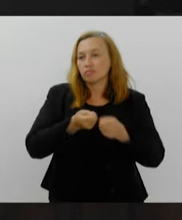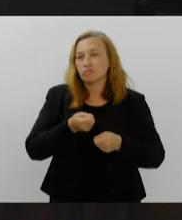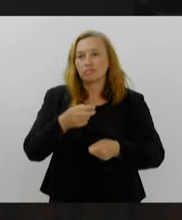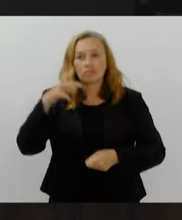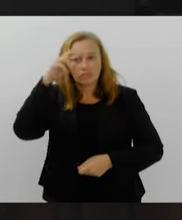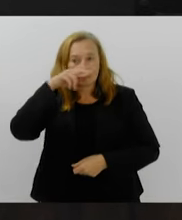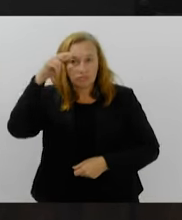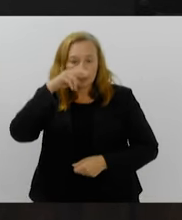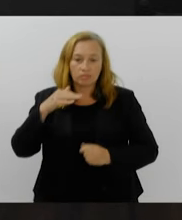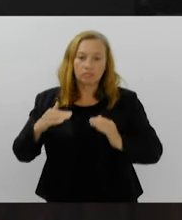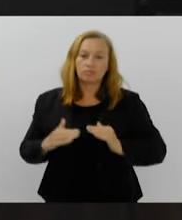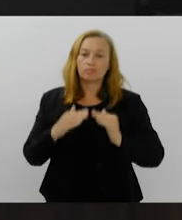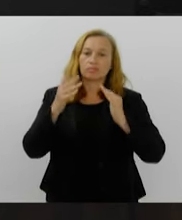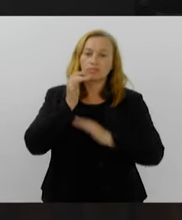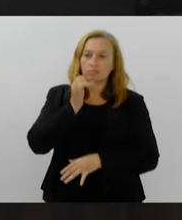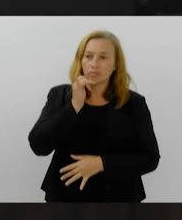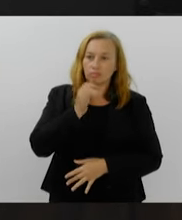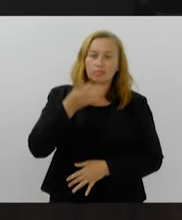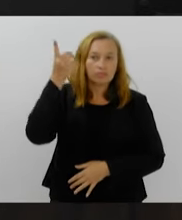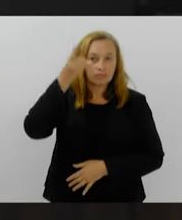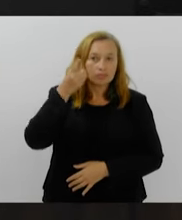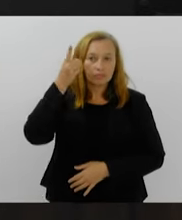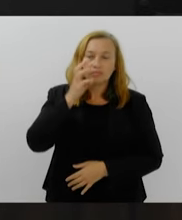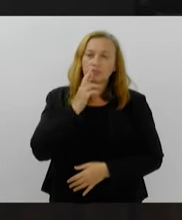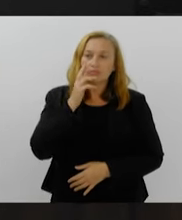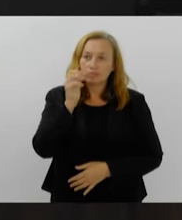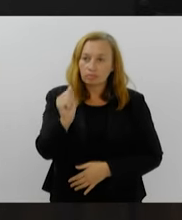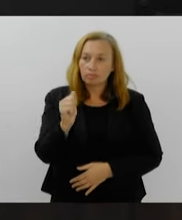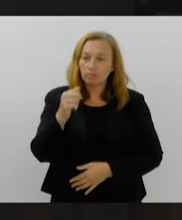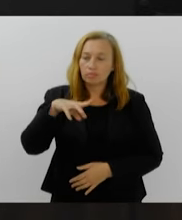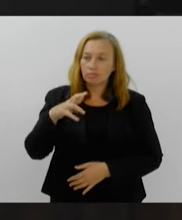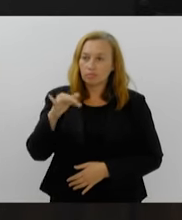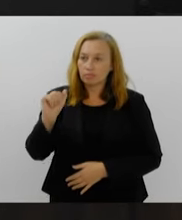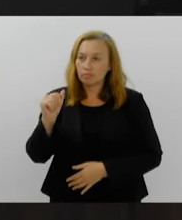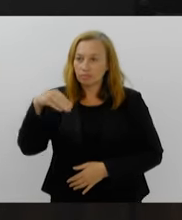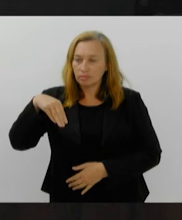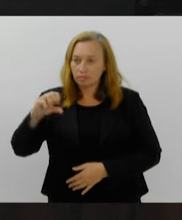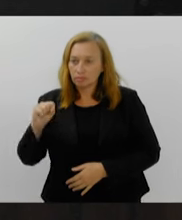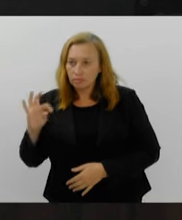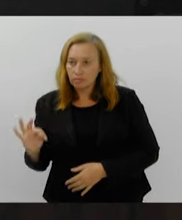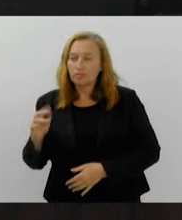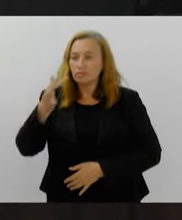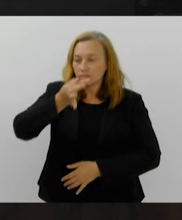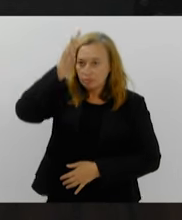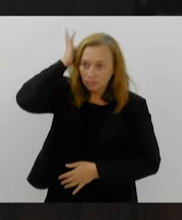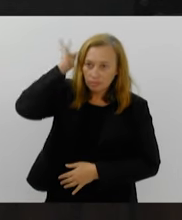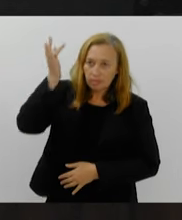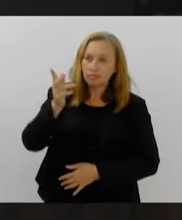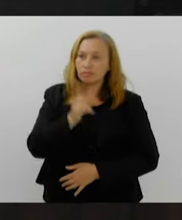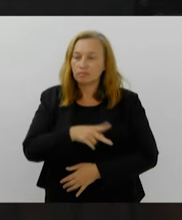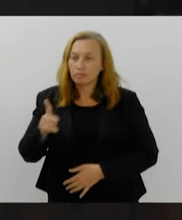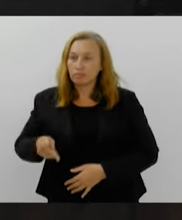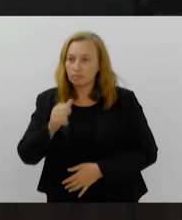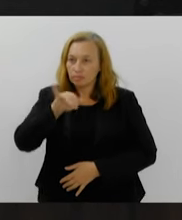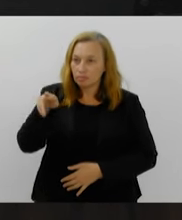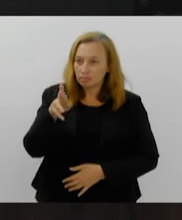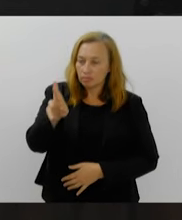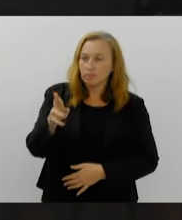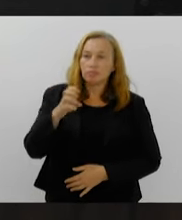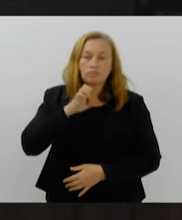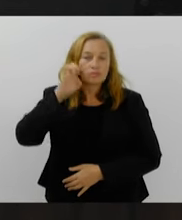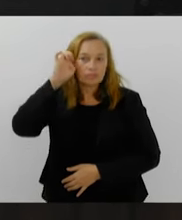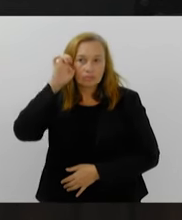favorável relatores deputados Rodrigo amorm Marina do MST Fred Pacheco Professor Josemar Élica